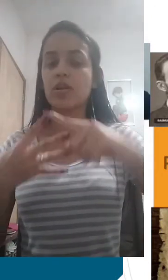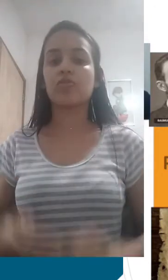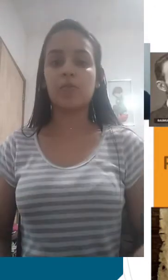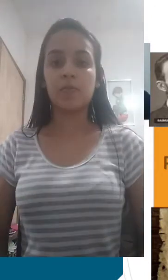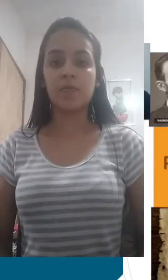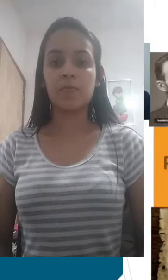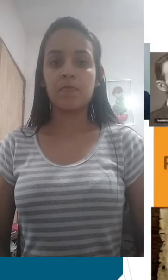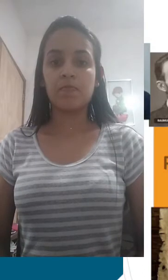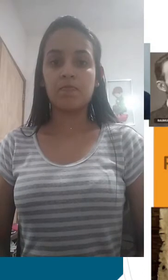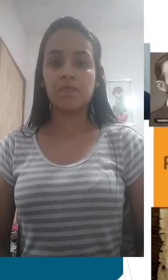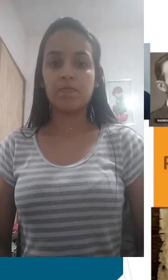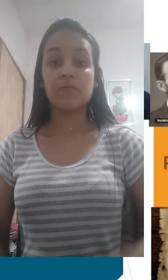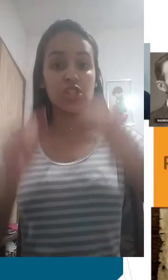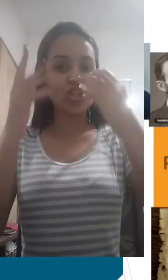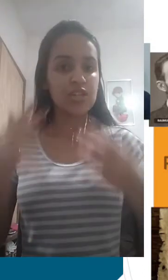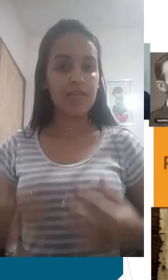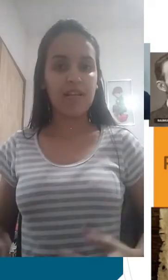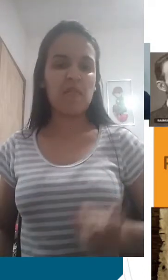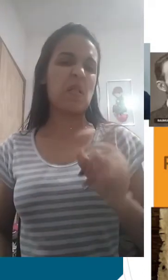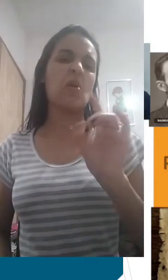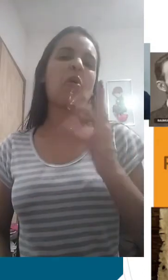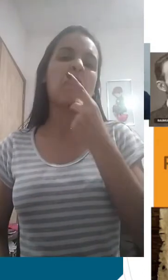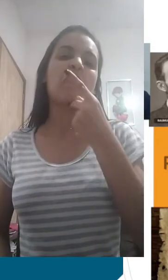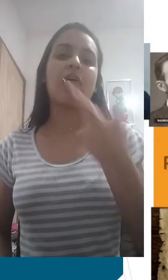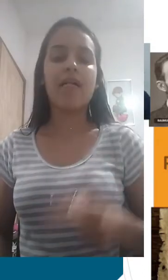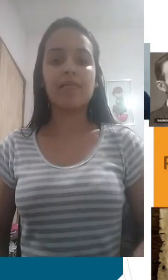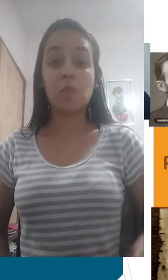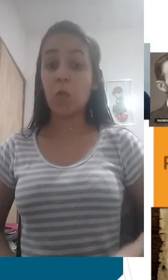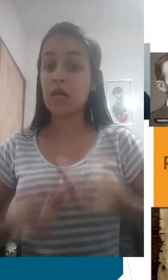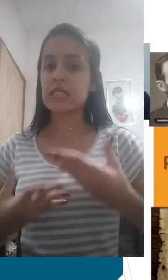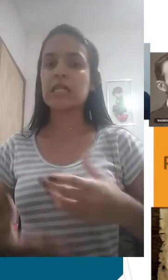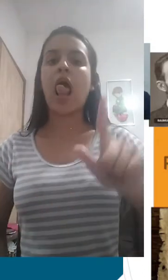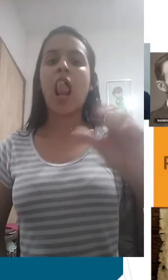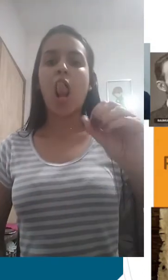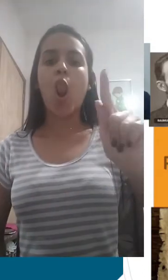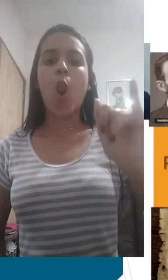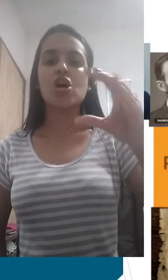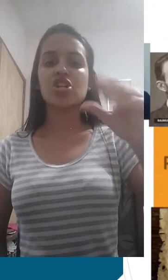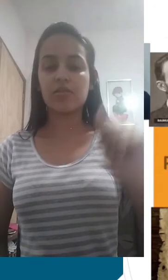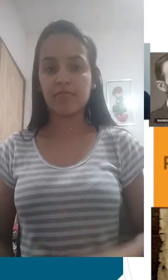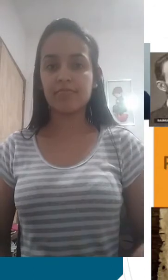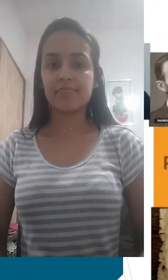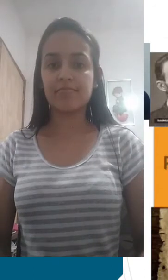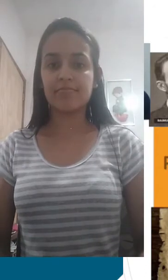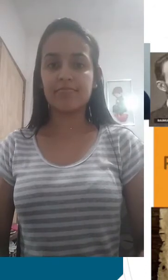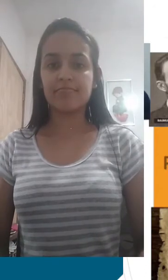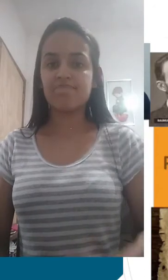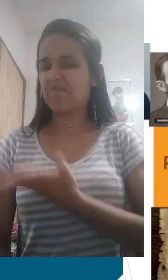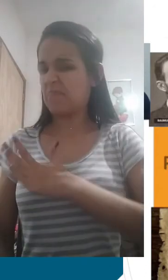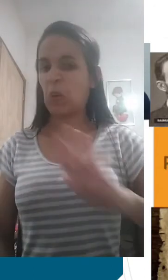não sugere. Poesia lógica, não intuitiva. Não valoriza